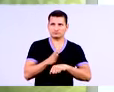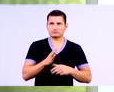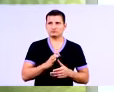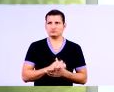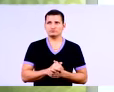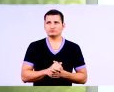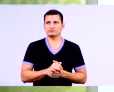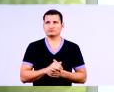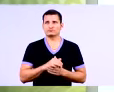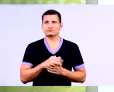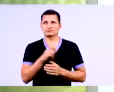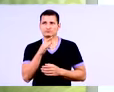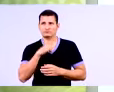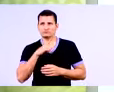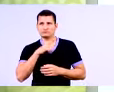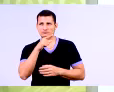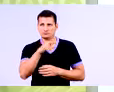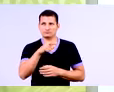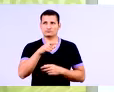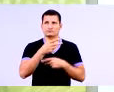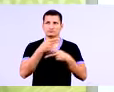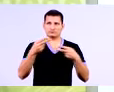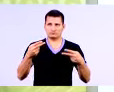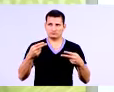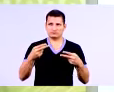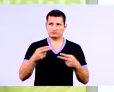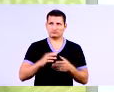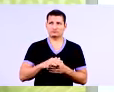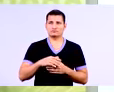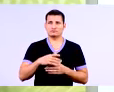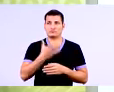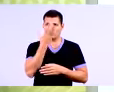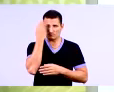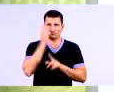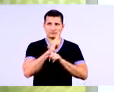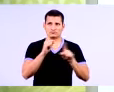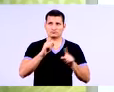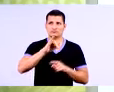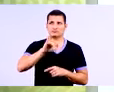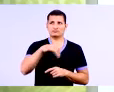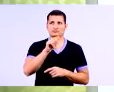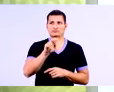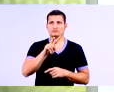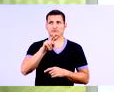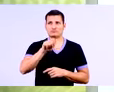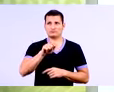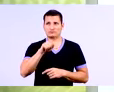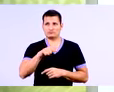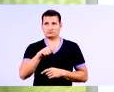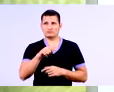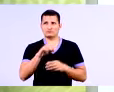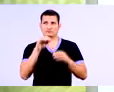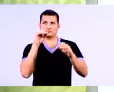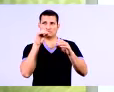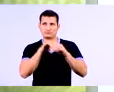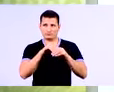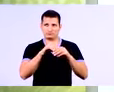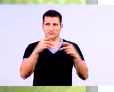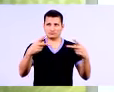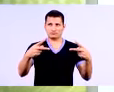de obter esse elemento. Não esqueçam, o JavaScript, ele é declarado dentro da